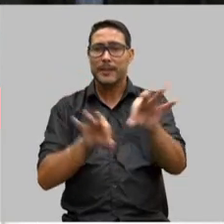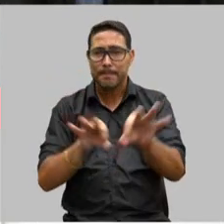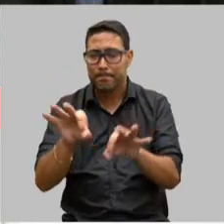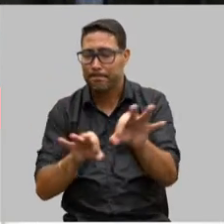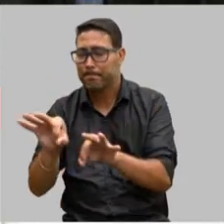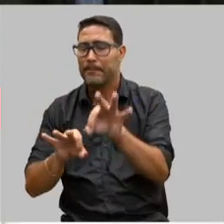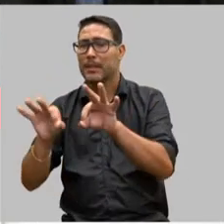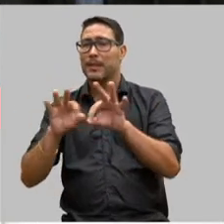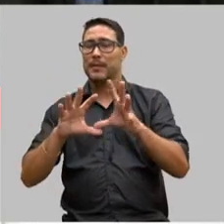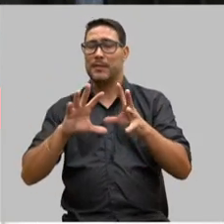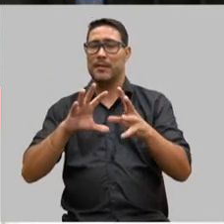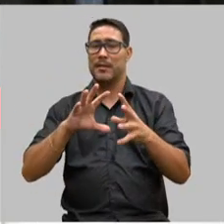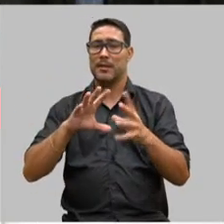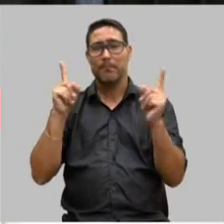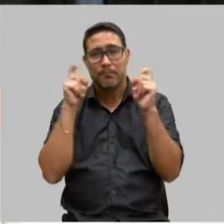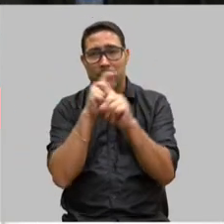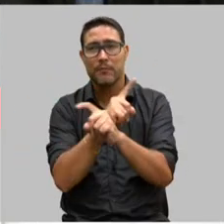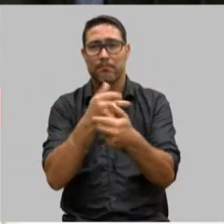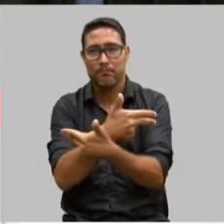sair.